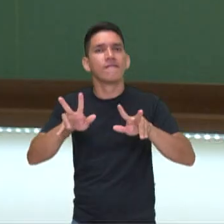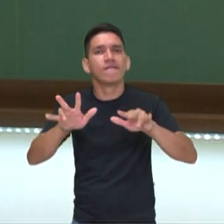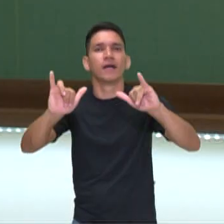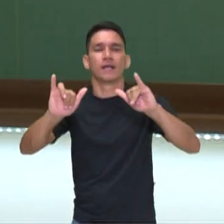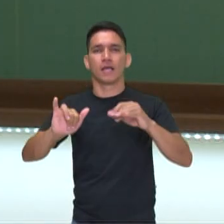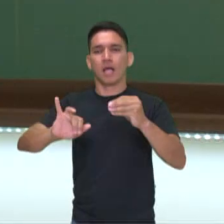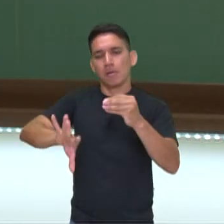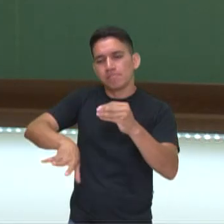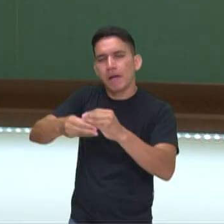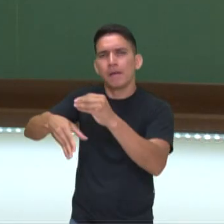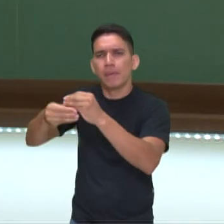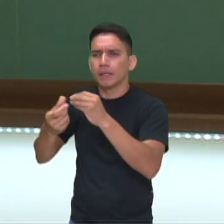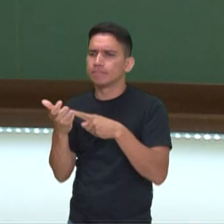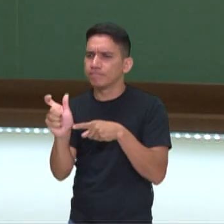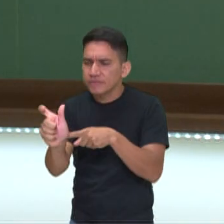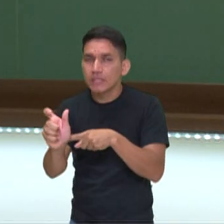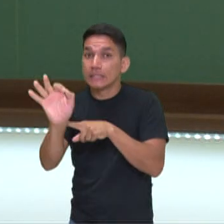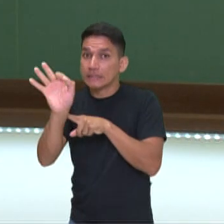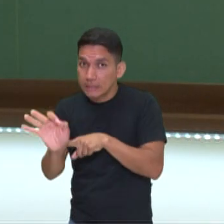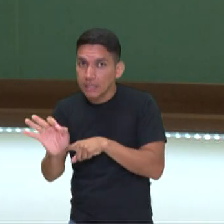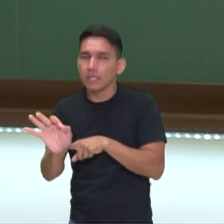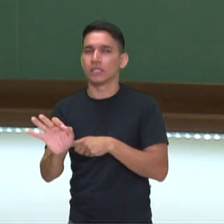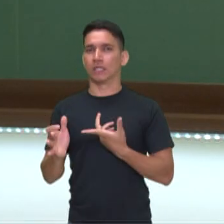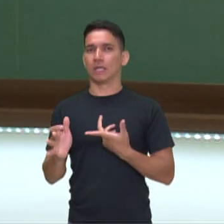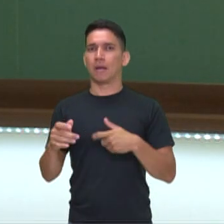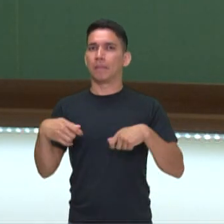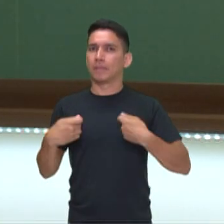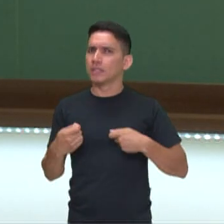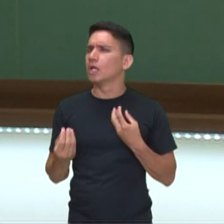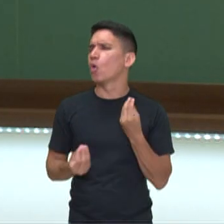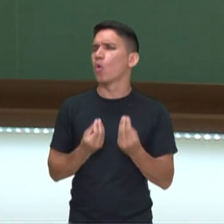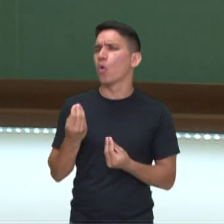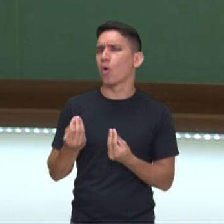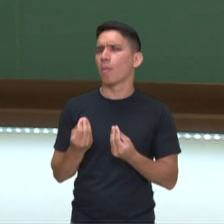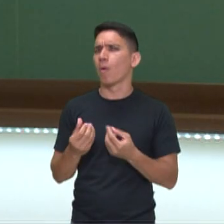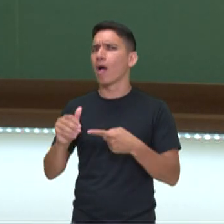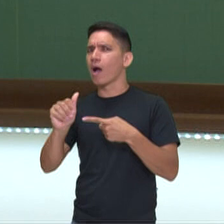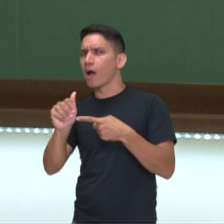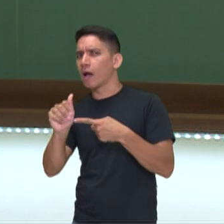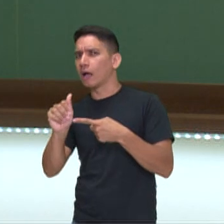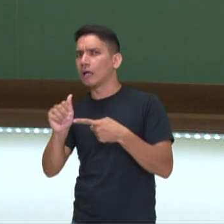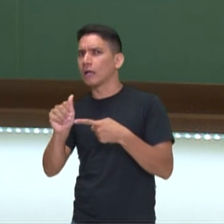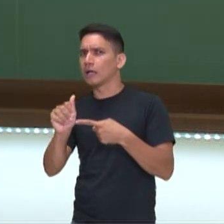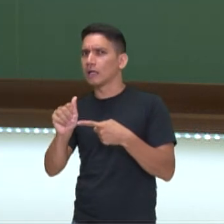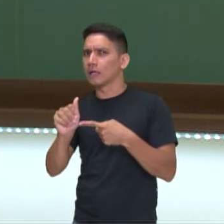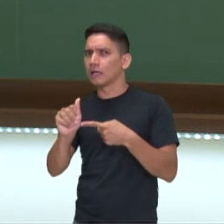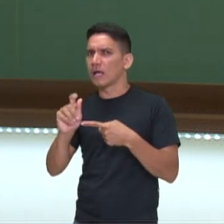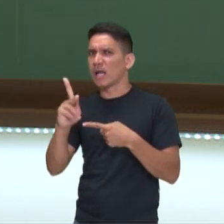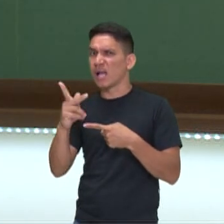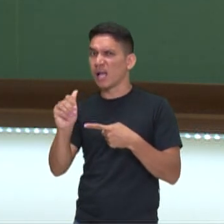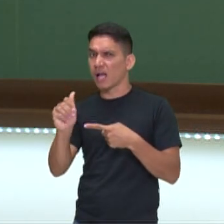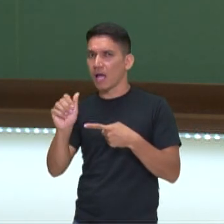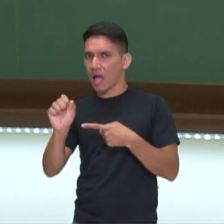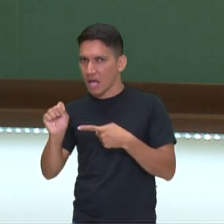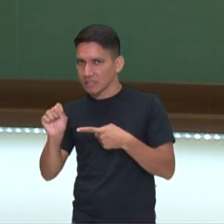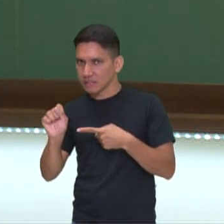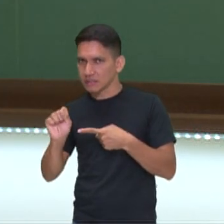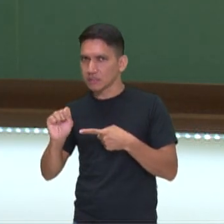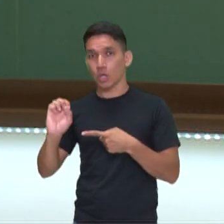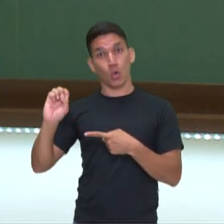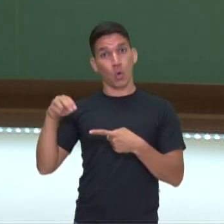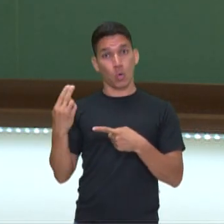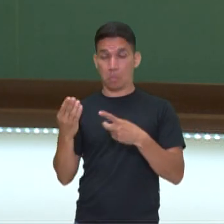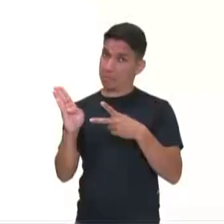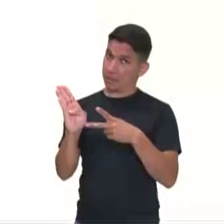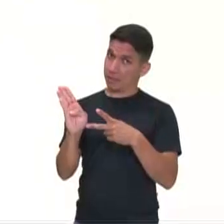correta as lacunas da nossa frase, será que utilizaremos a expressão A, reads, has e works? Ou utilizaremos a